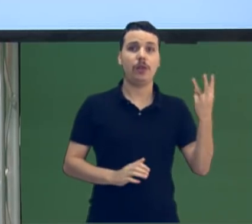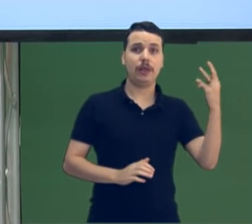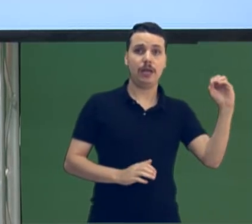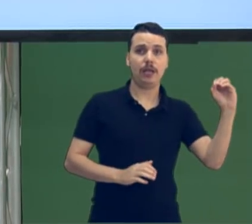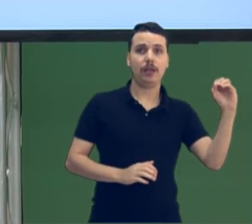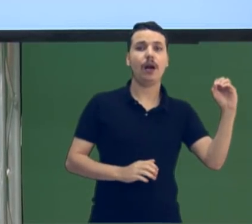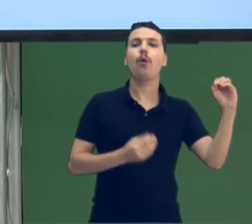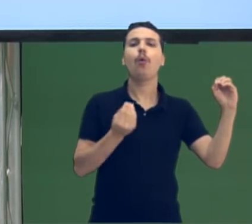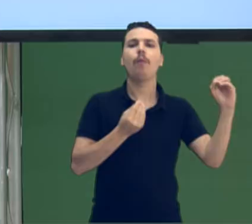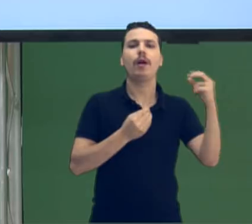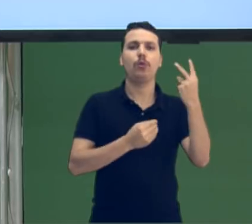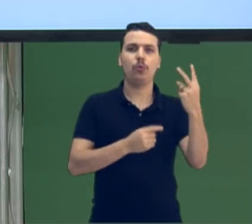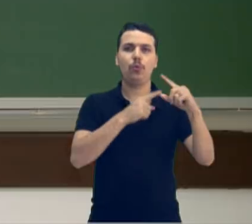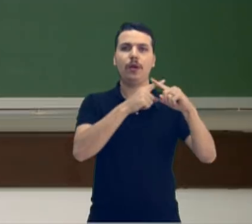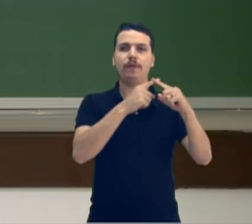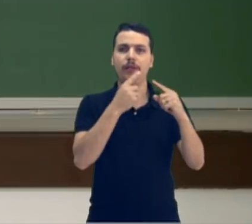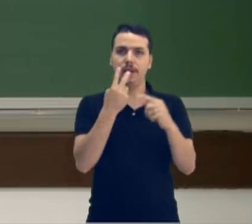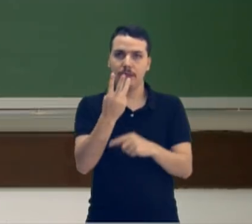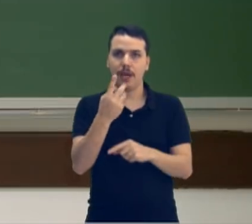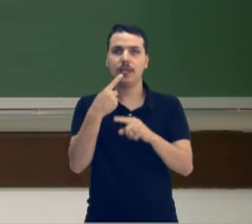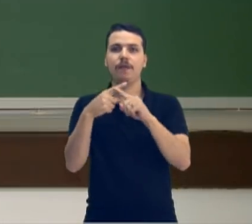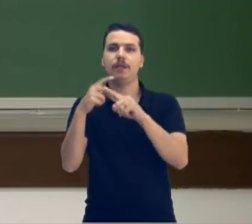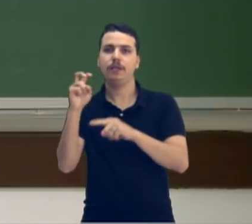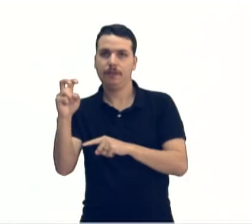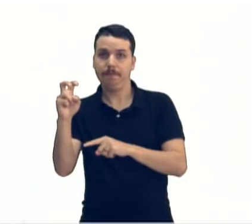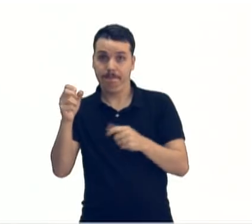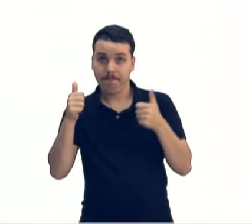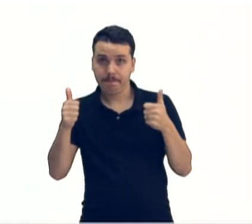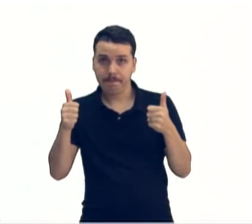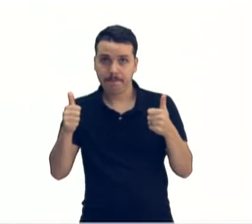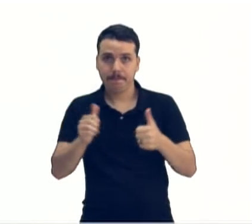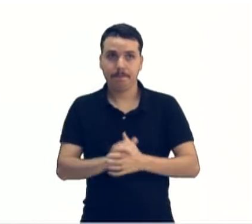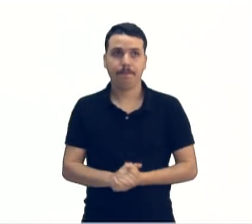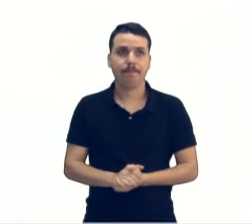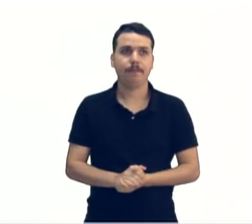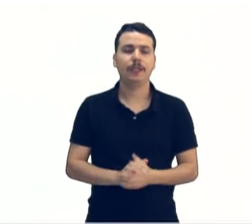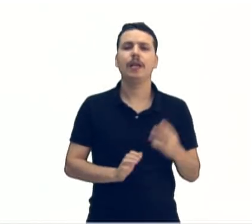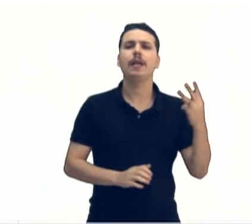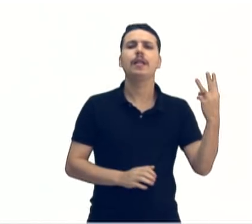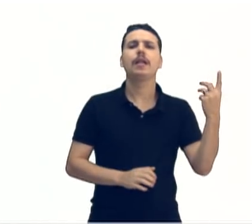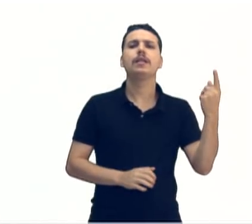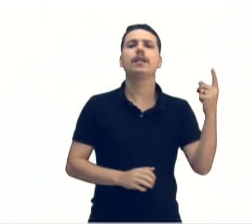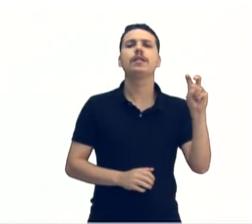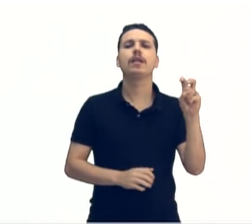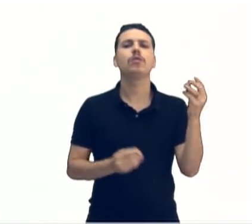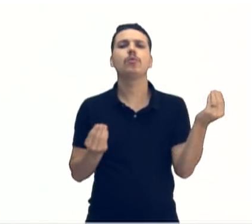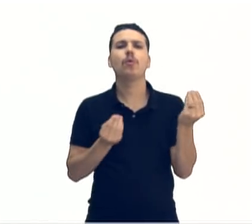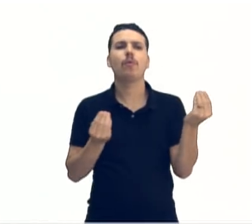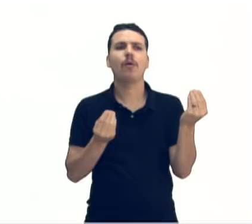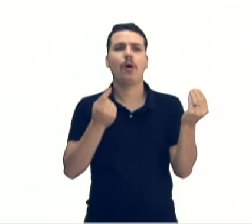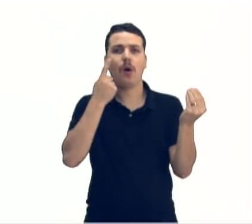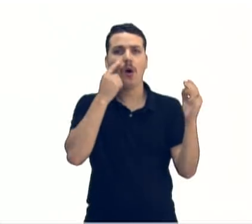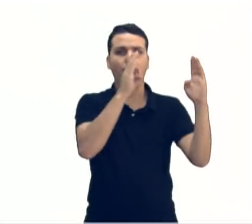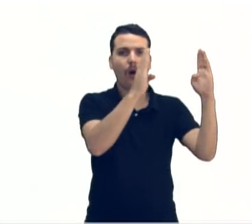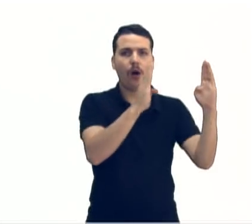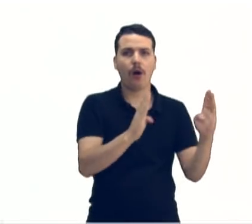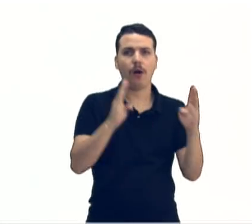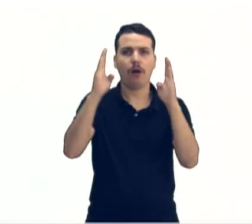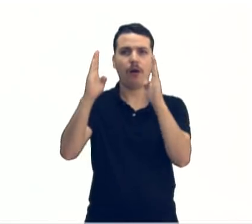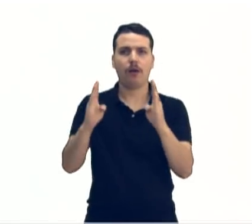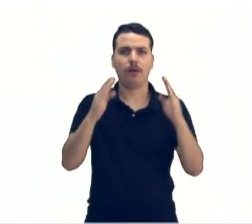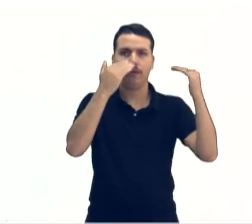5, beleza? E o 315? Olha lá, olha como é que ficou a